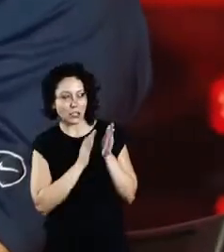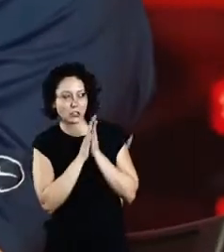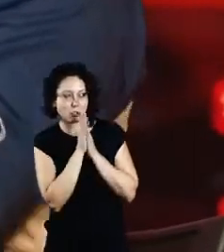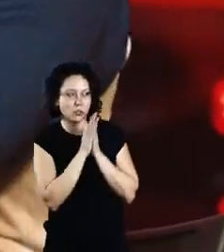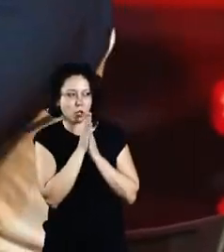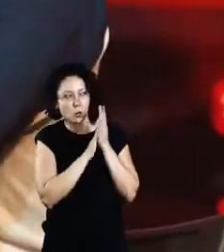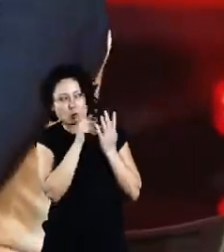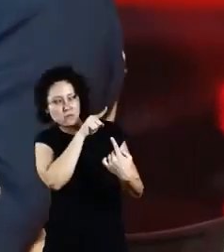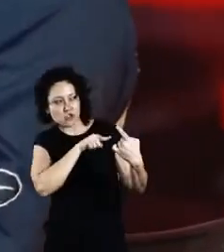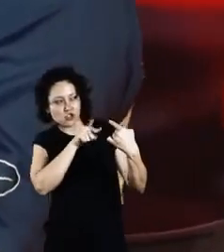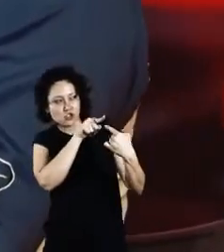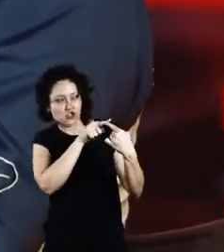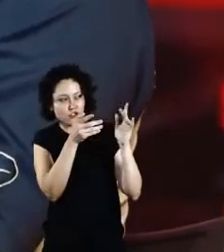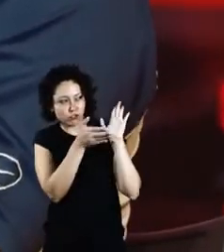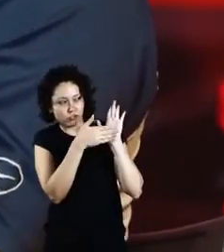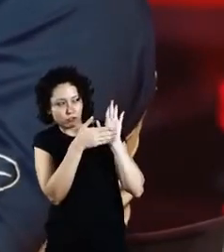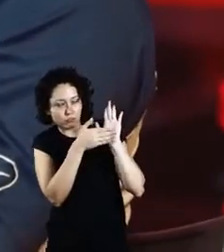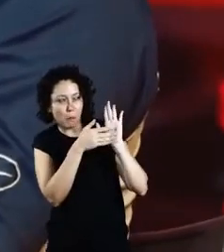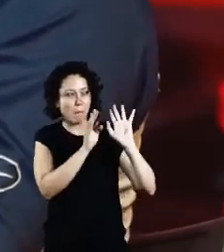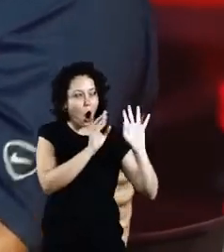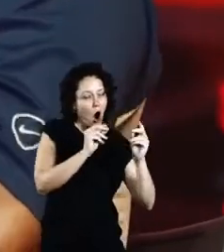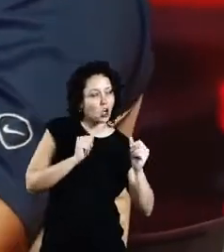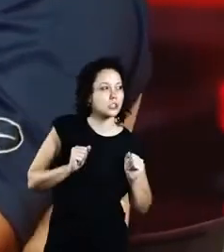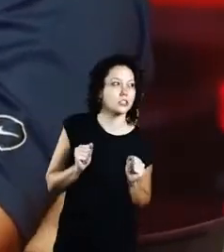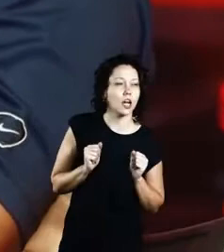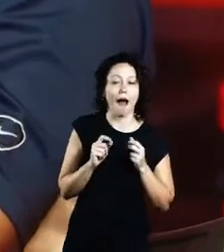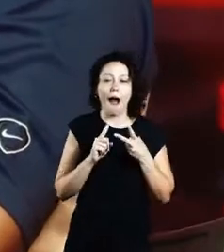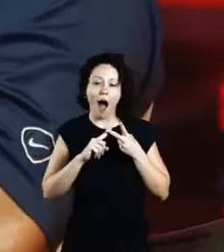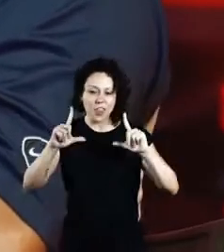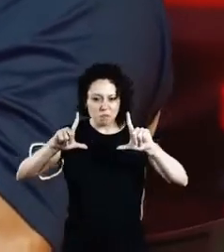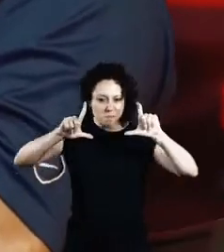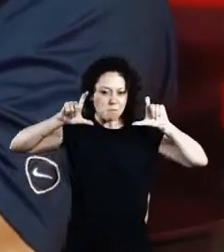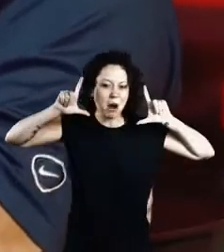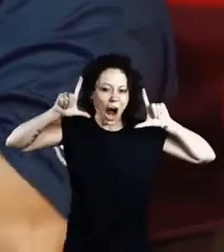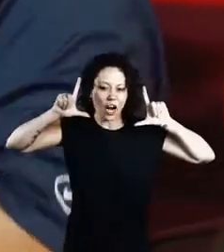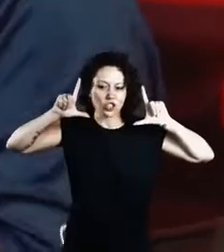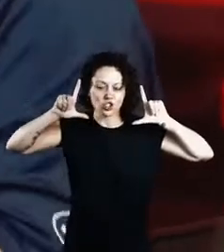e bocas, que as pessoas vivem de imagem. Não tinha isso,